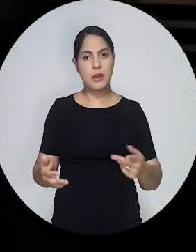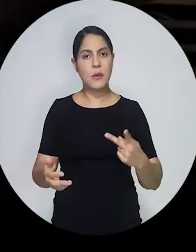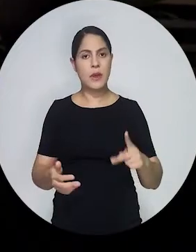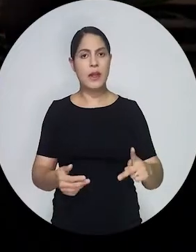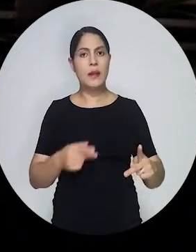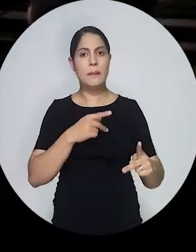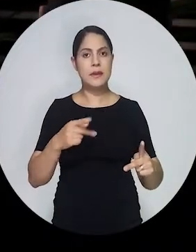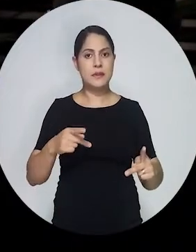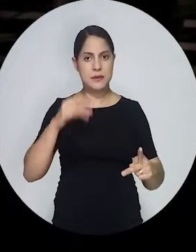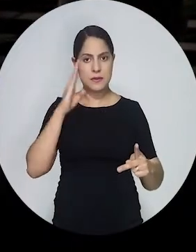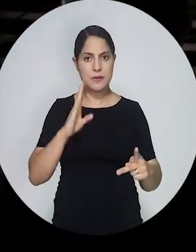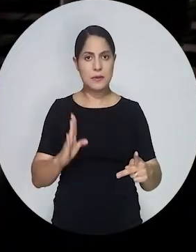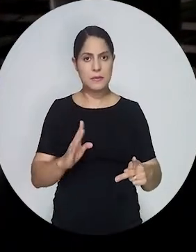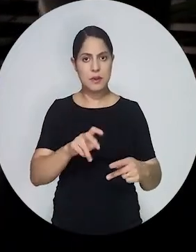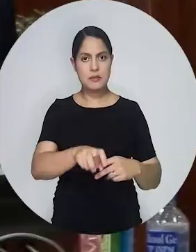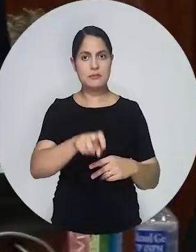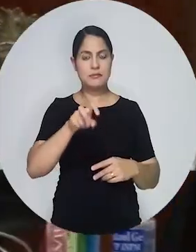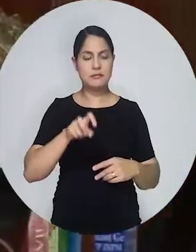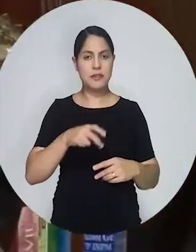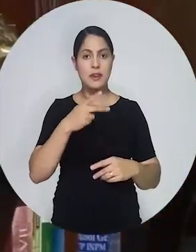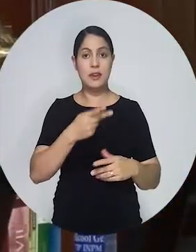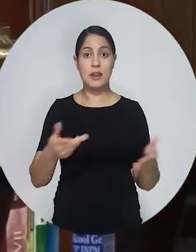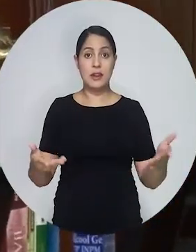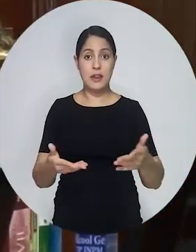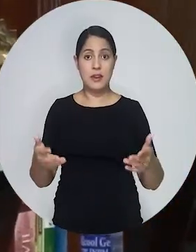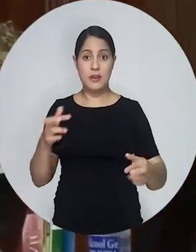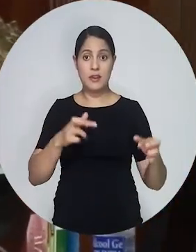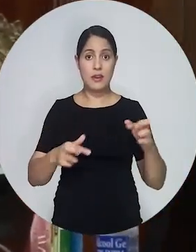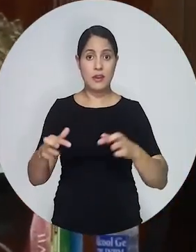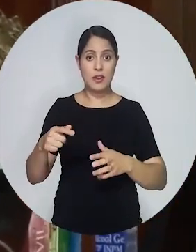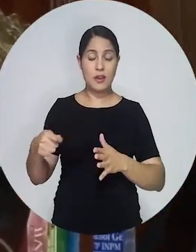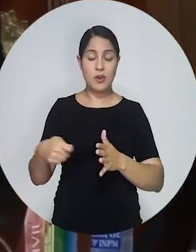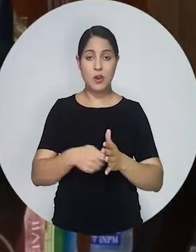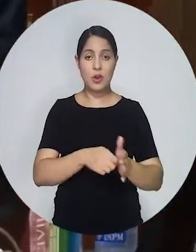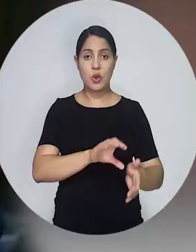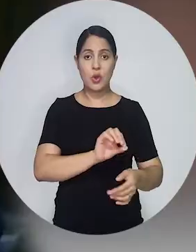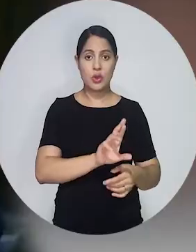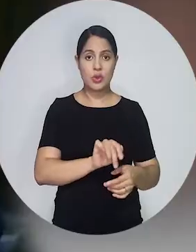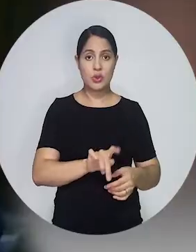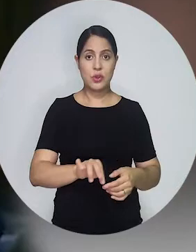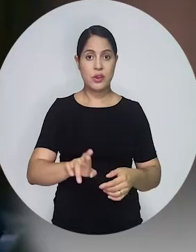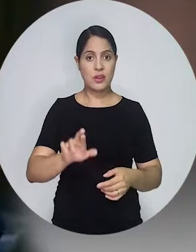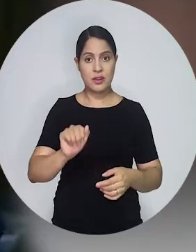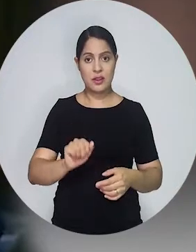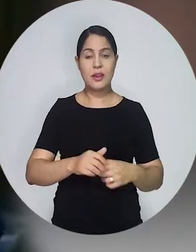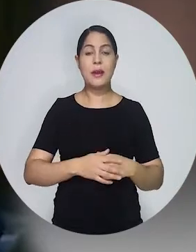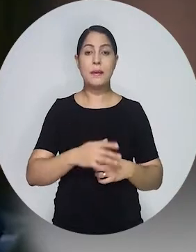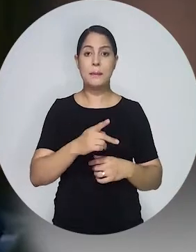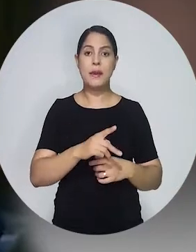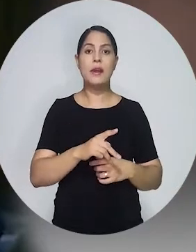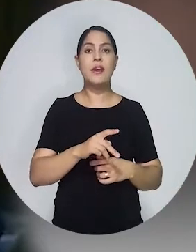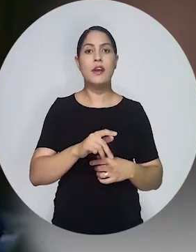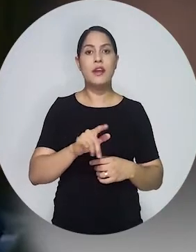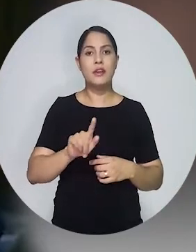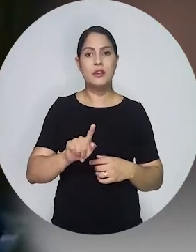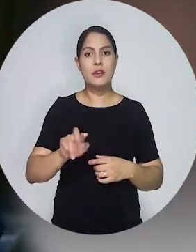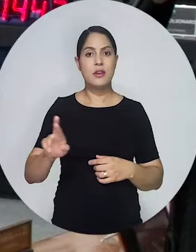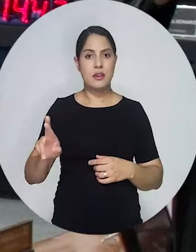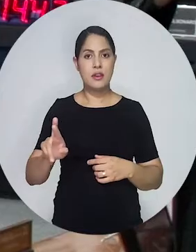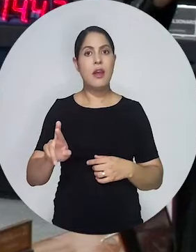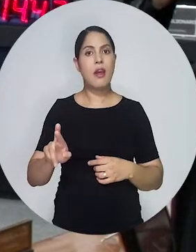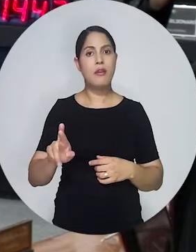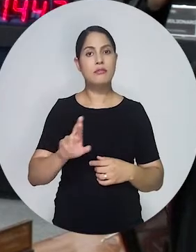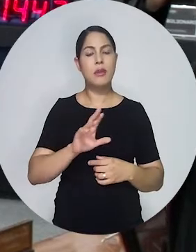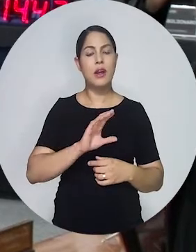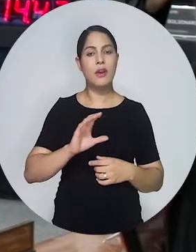Salomão foi nomeado pela Presidência da República para comandar a Corregedoria Nacional de Justiça após ter a indicação aprovada por ampla maioria